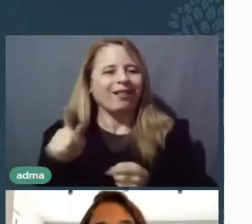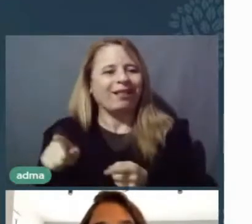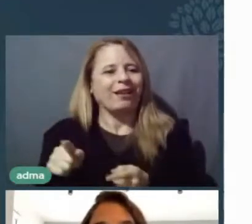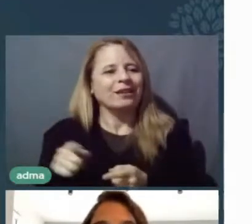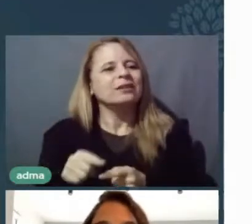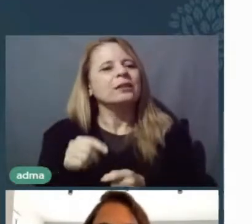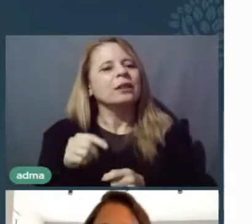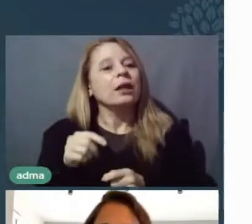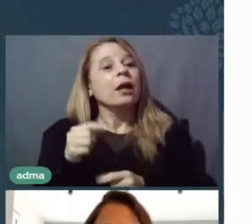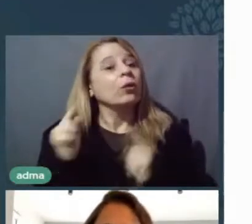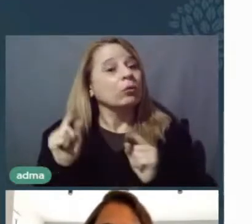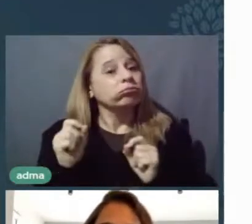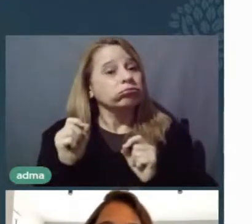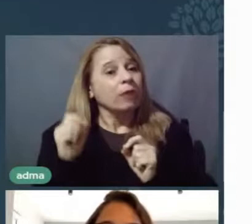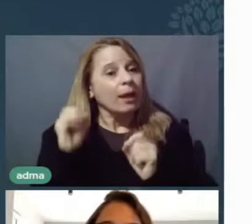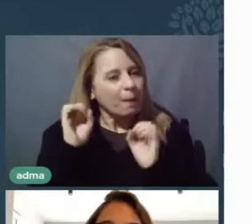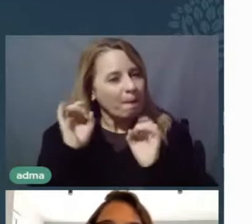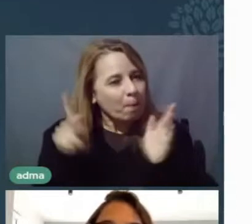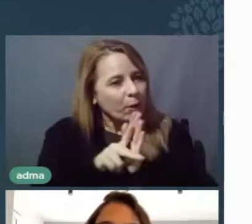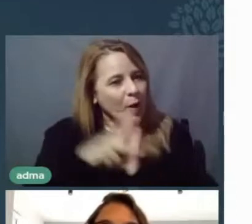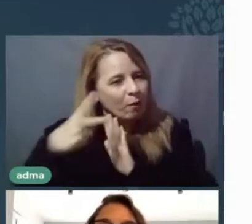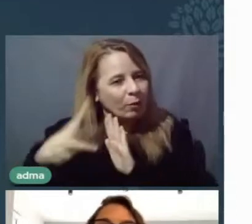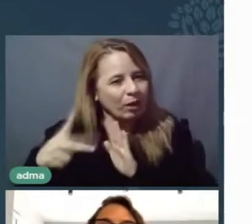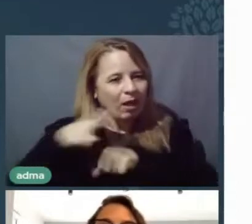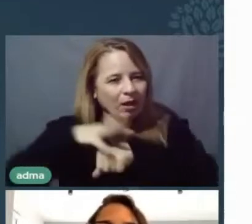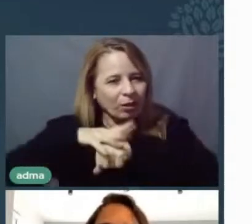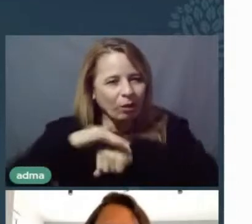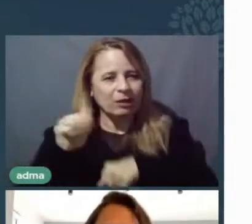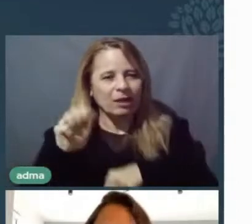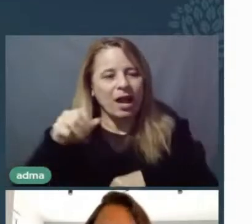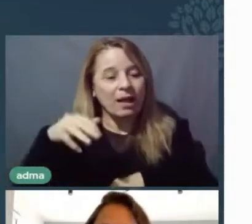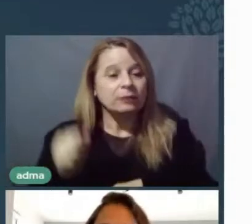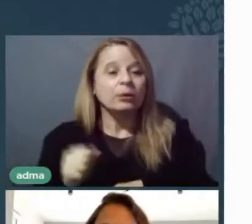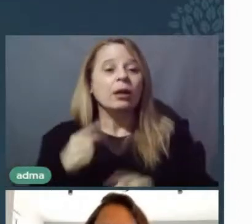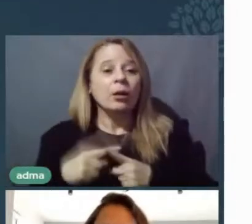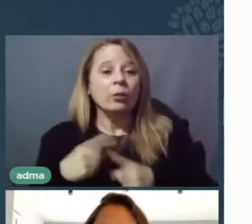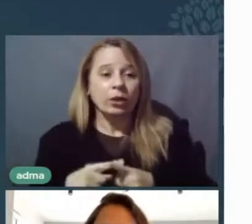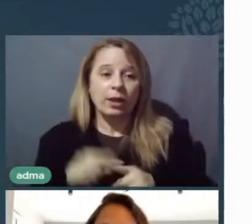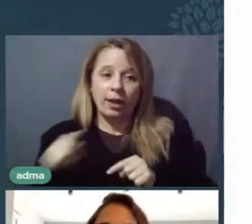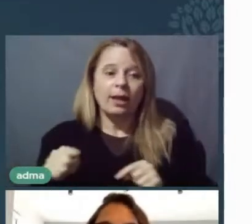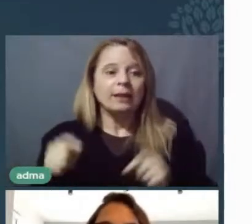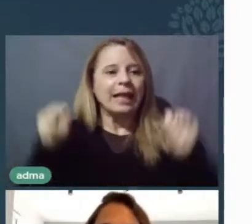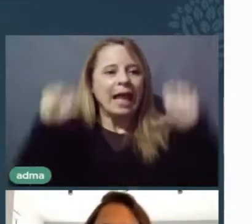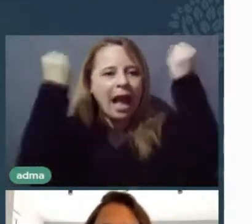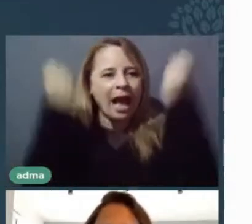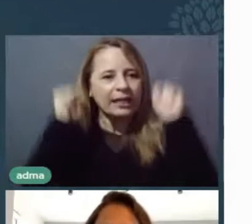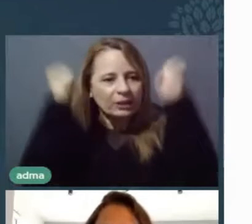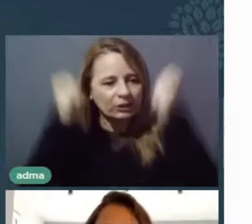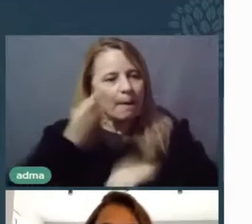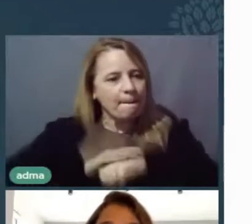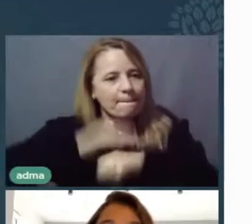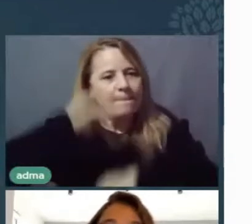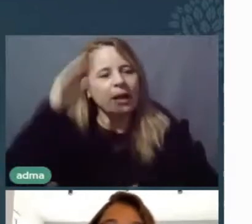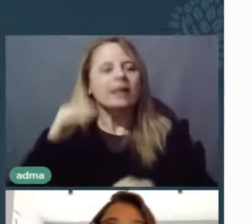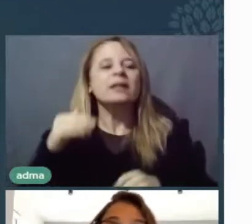eles de maneira bastante peculiar para que haja um aumento sempre da atividade física, um aumento da